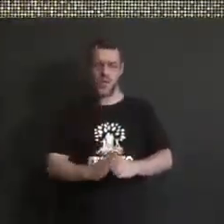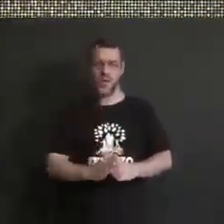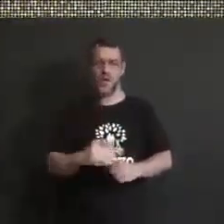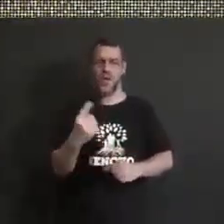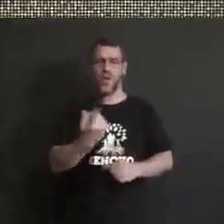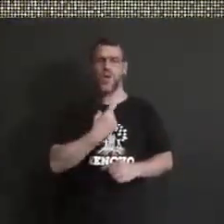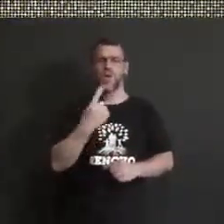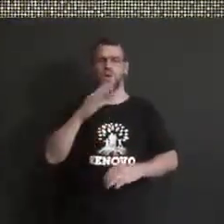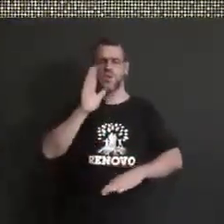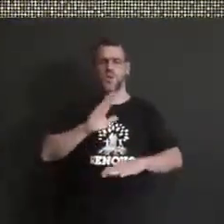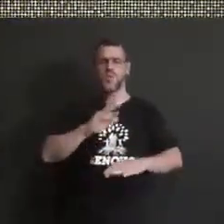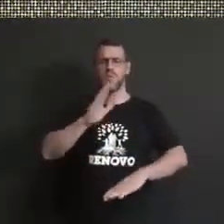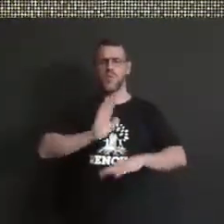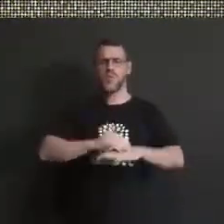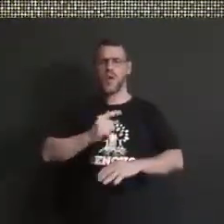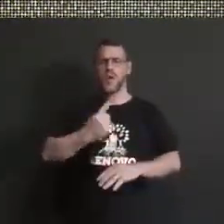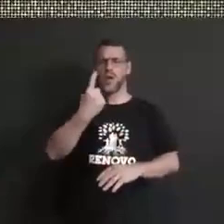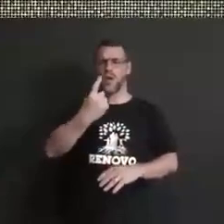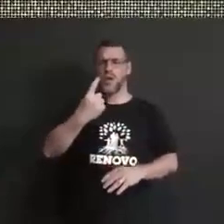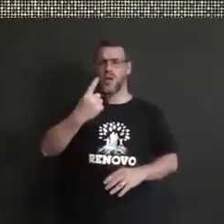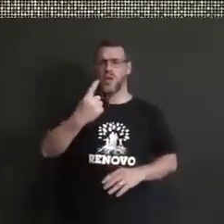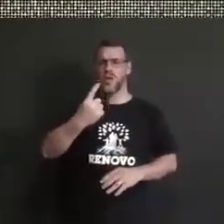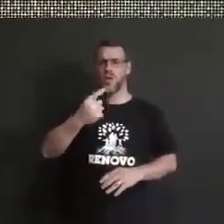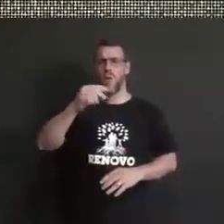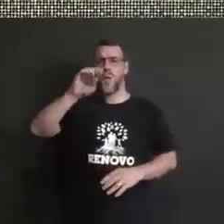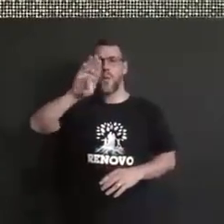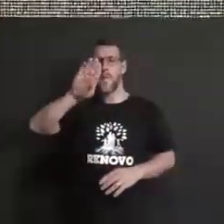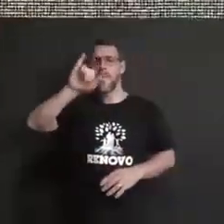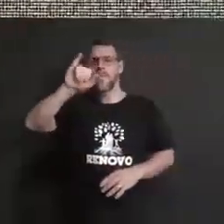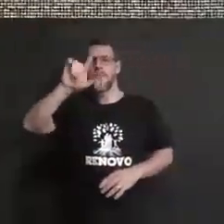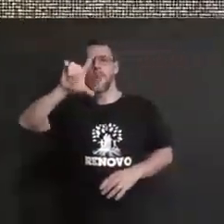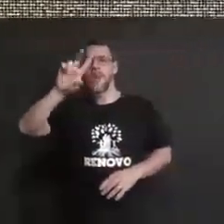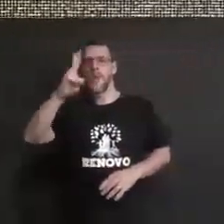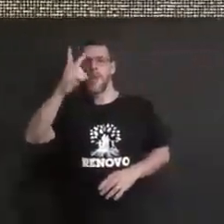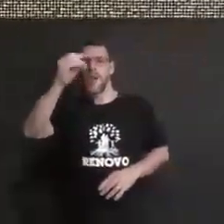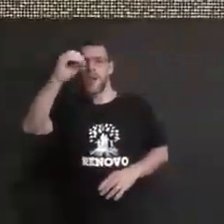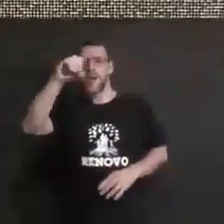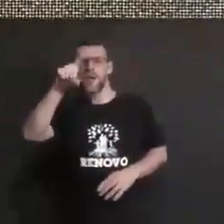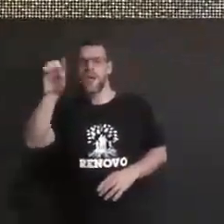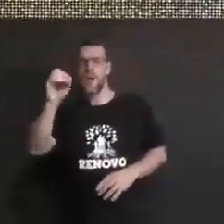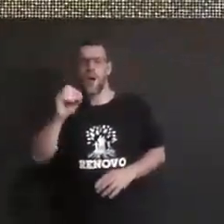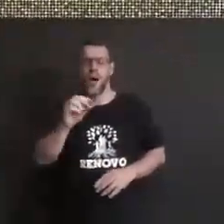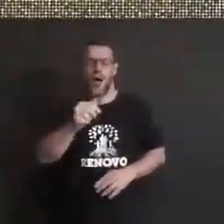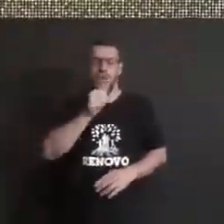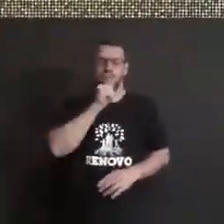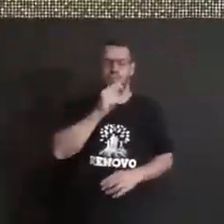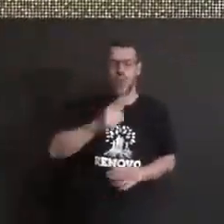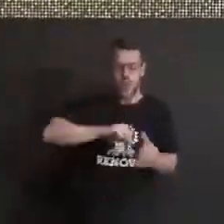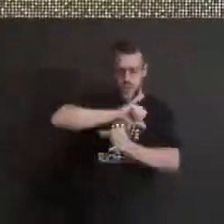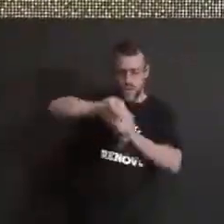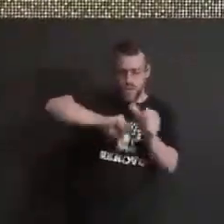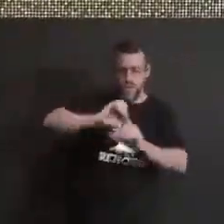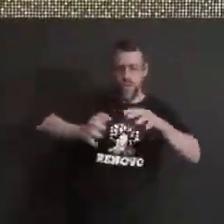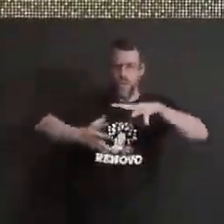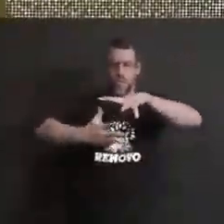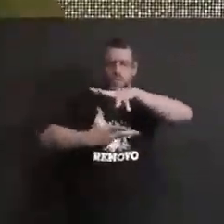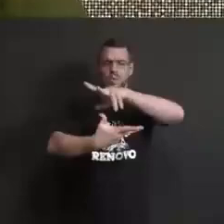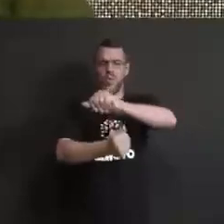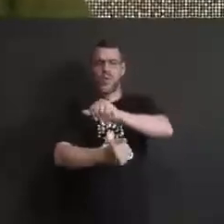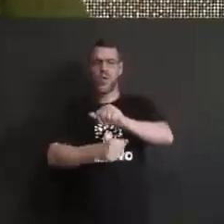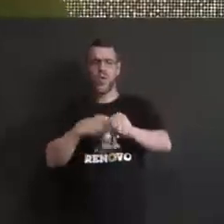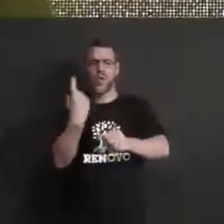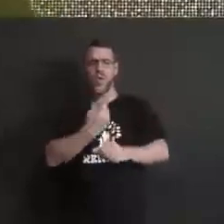de 1 bilhão de evangélicos no mundo e nós não transformamos o mundo. Hoje nós somos mais